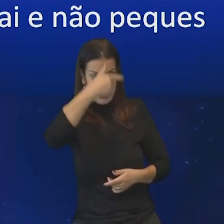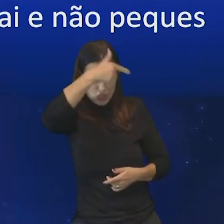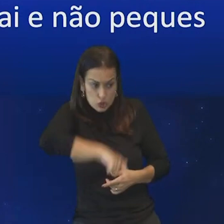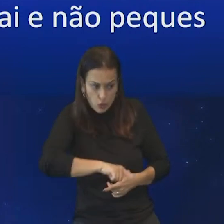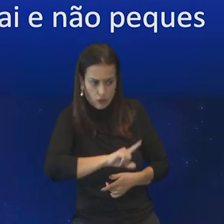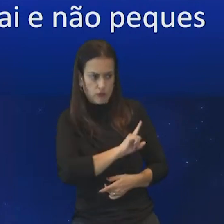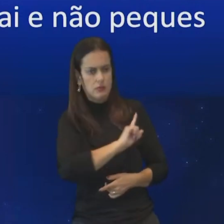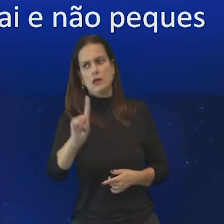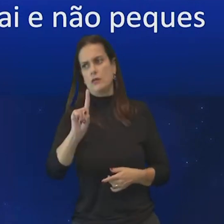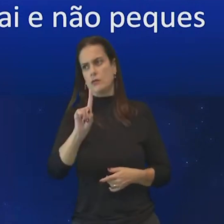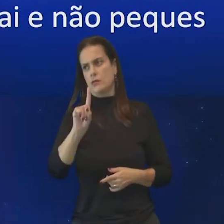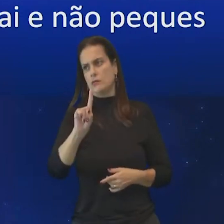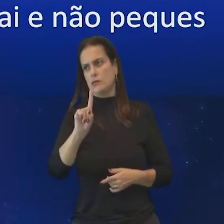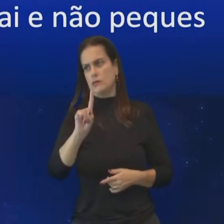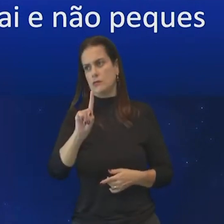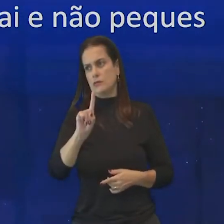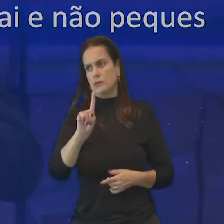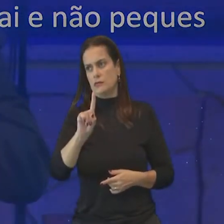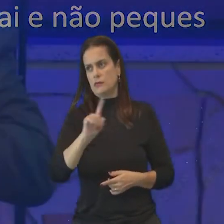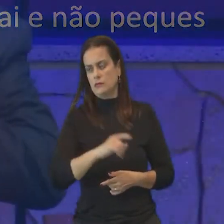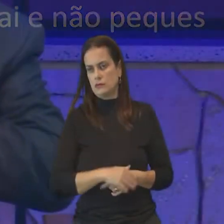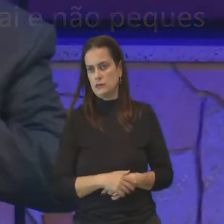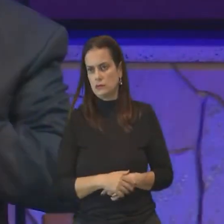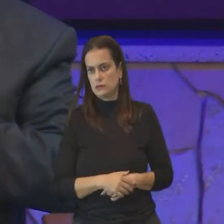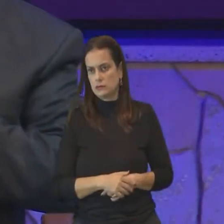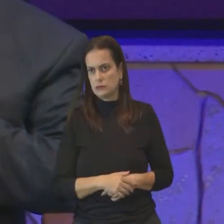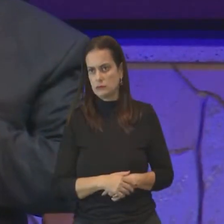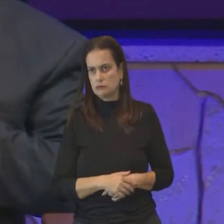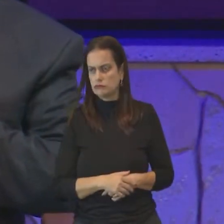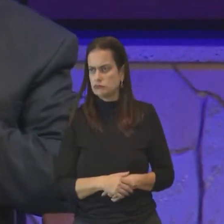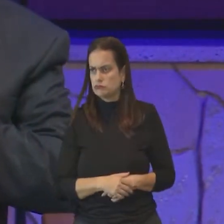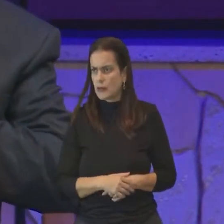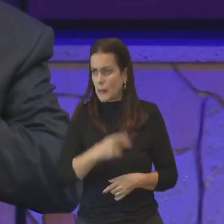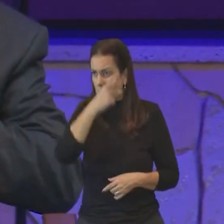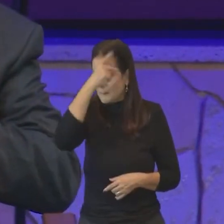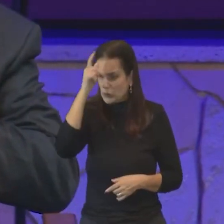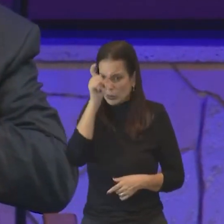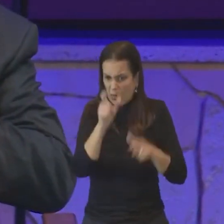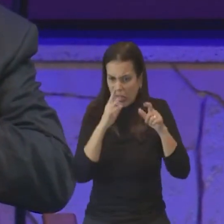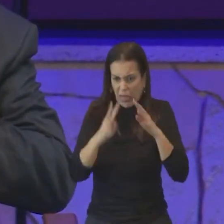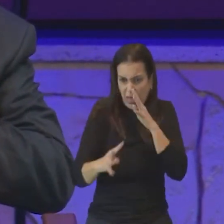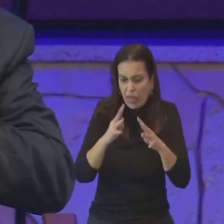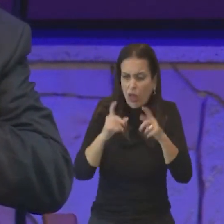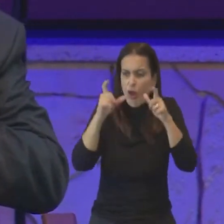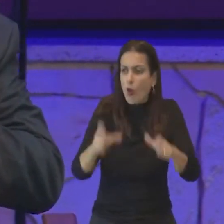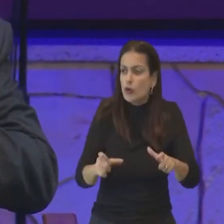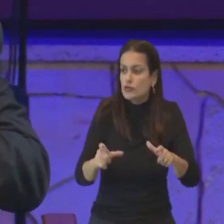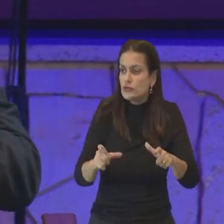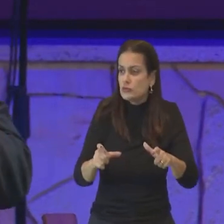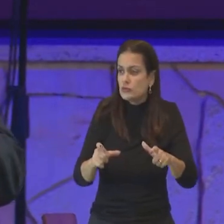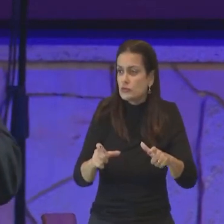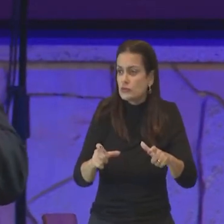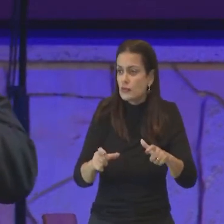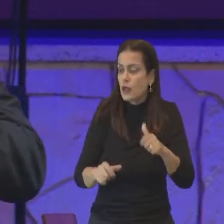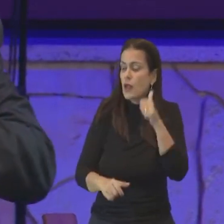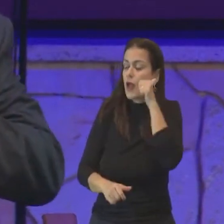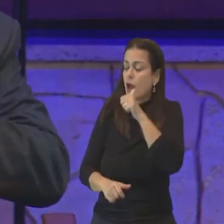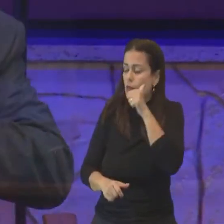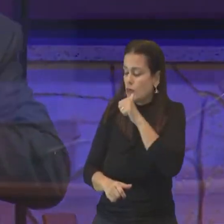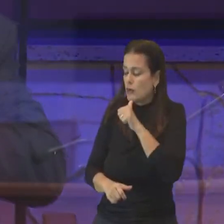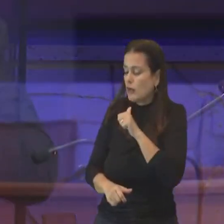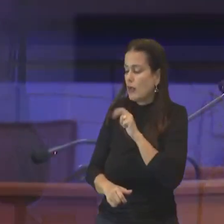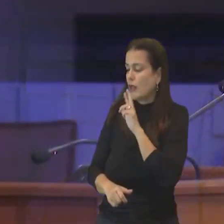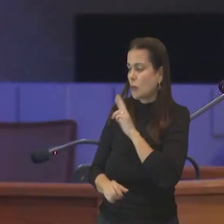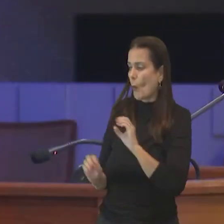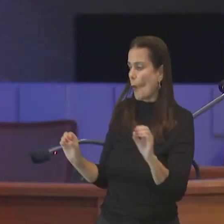peques mais. Onde estavam os acusadores? Respondeu a mulher: